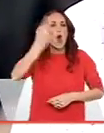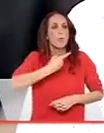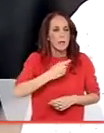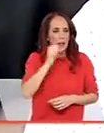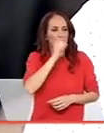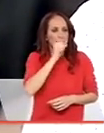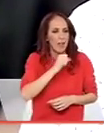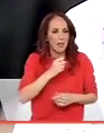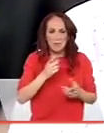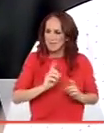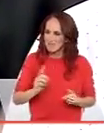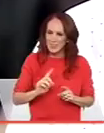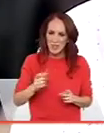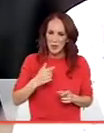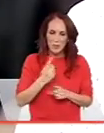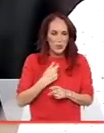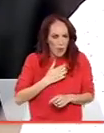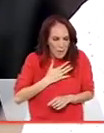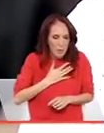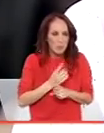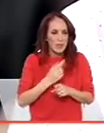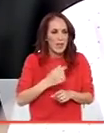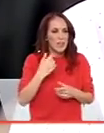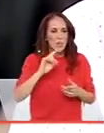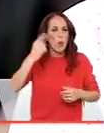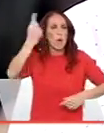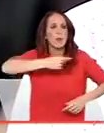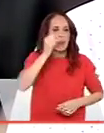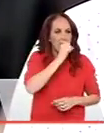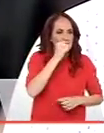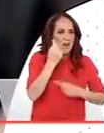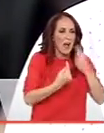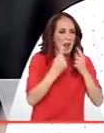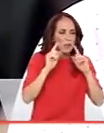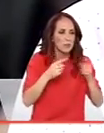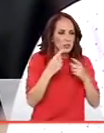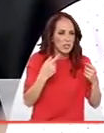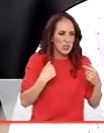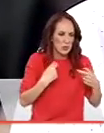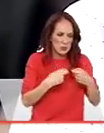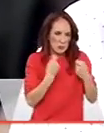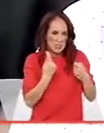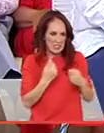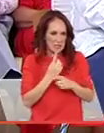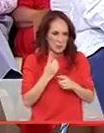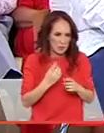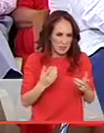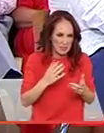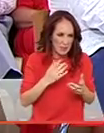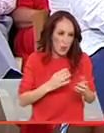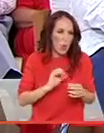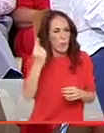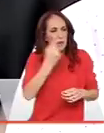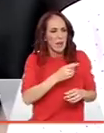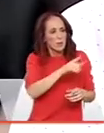me impõe ter de fazer coisas como quase não identifica e da infelicidade ter este disco recuperação é violenta a china exatamente